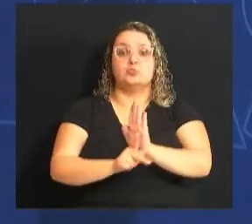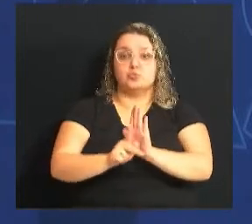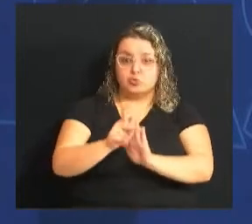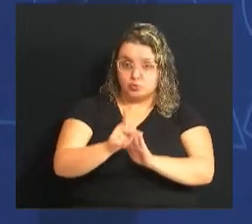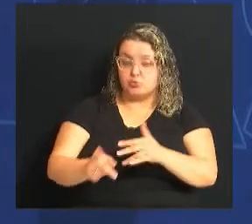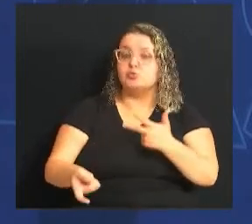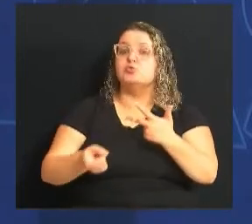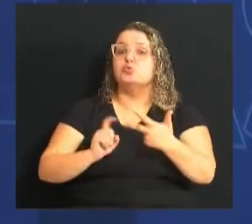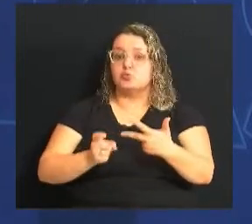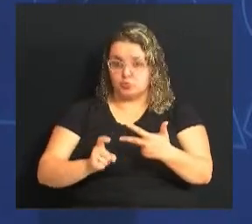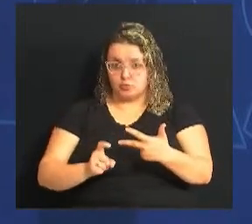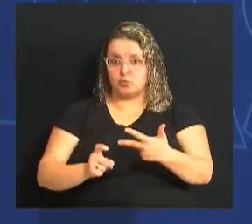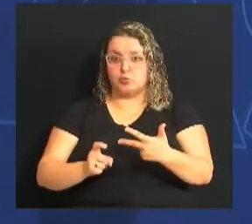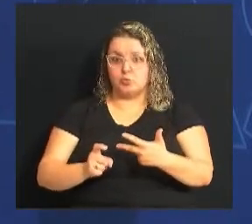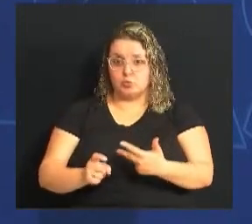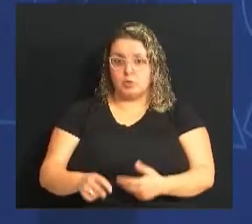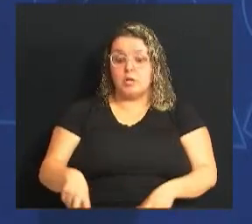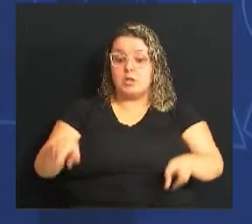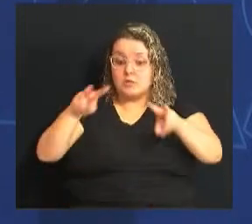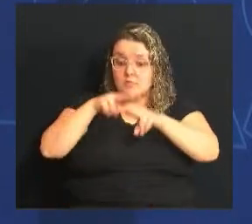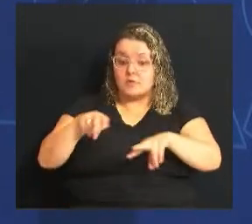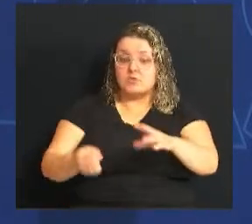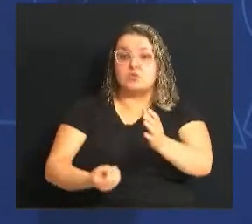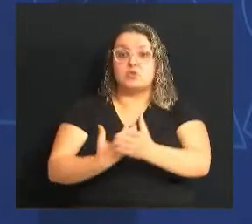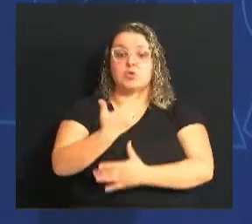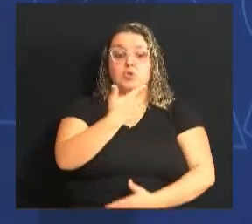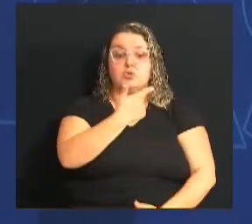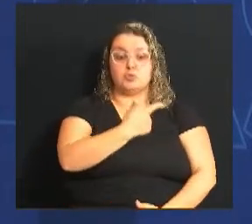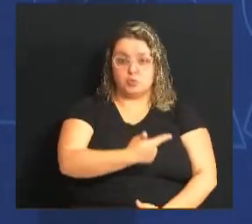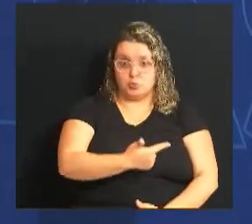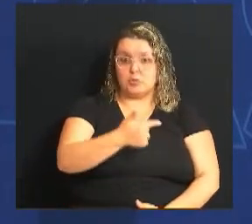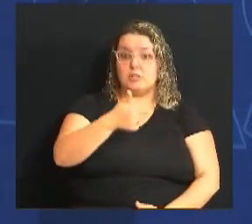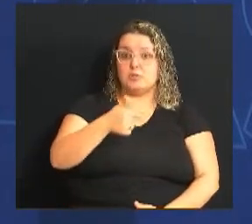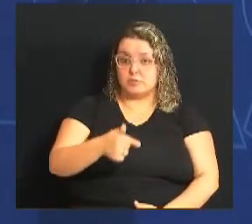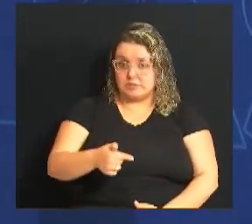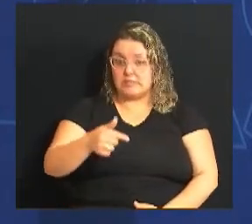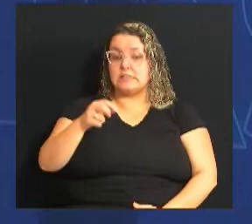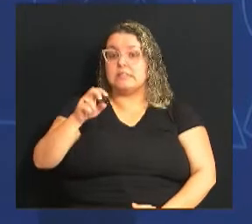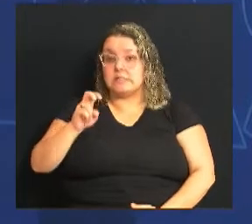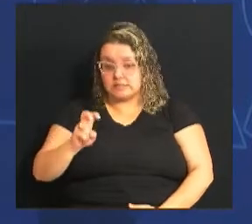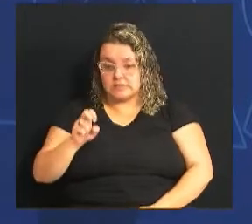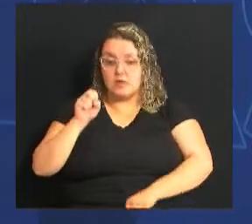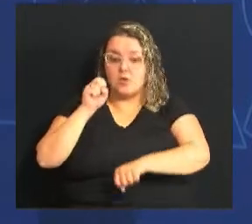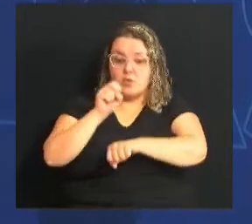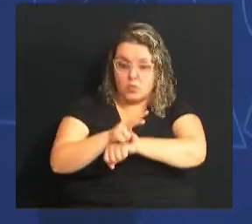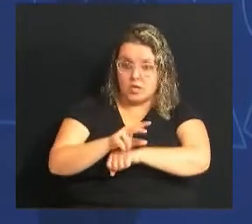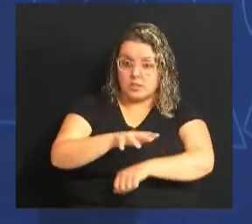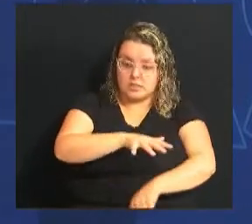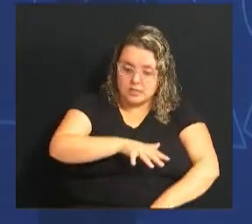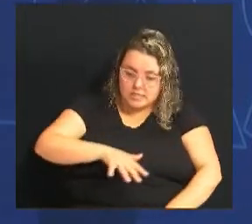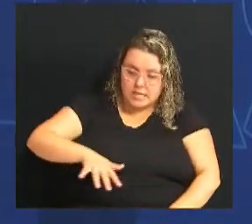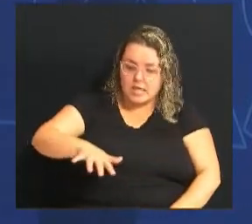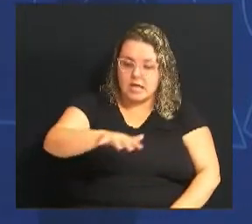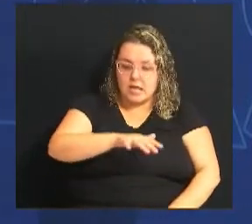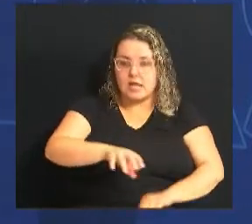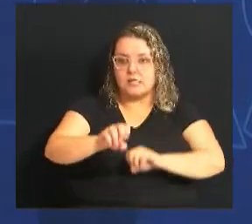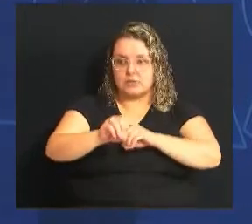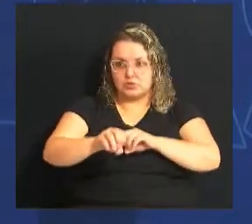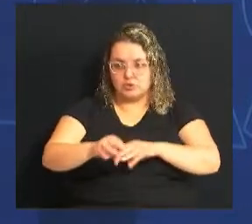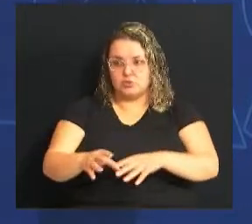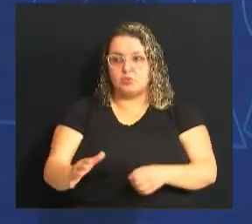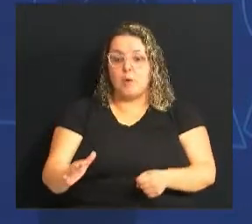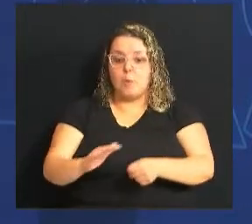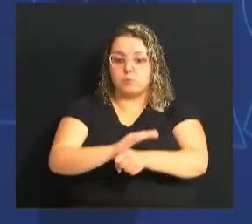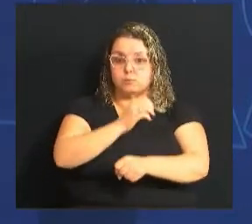Executivo que visam a criação de 275 vagas na área de educação a serem preenchidas